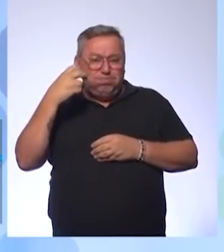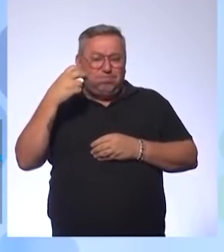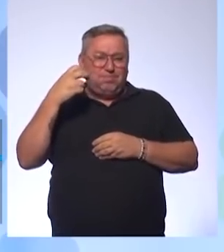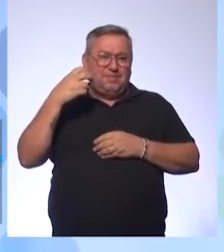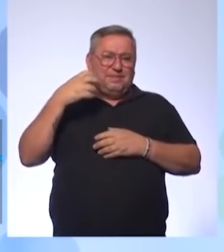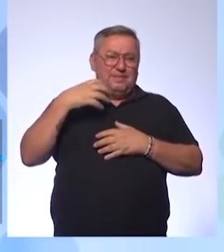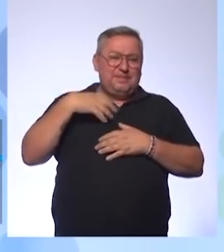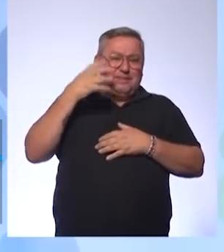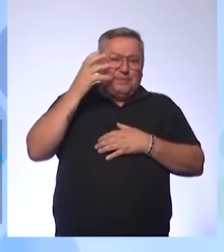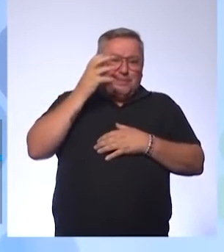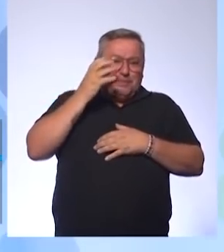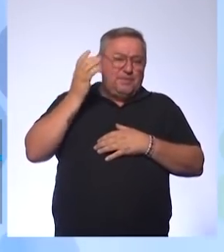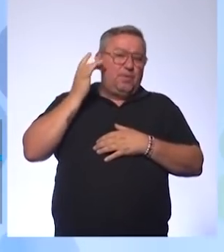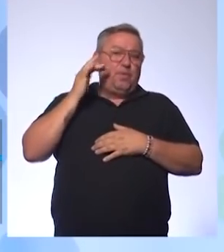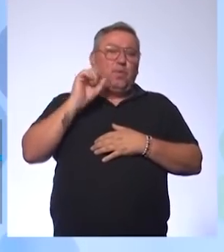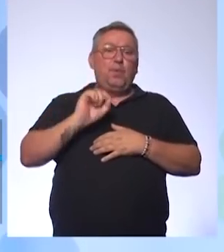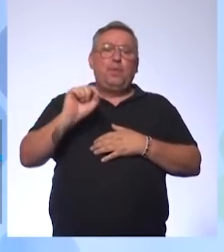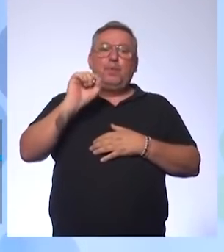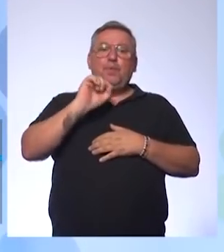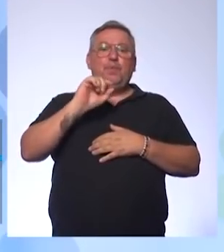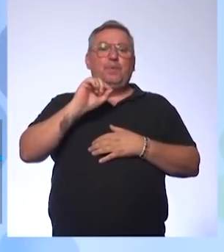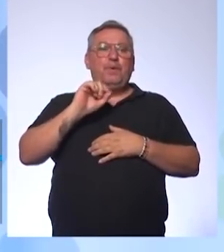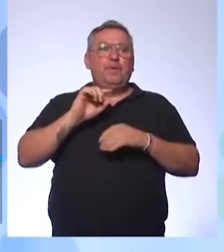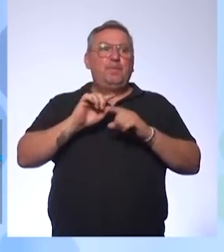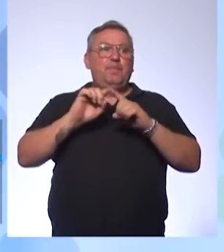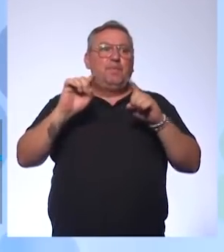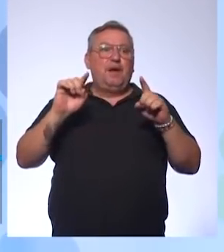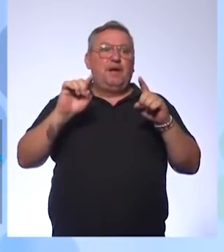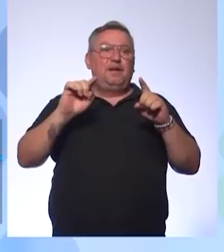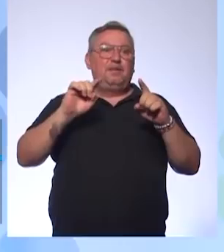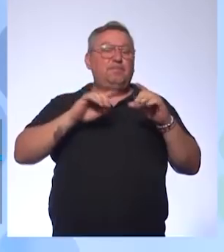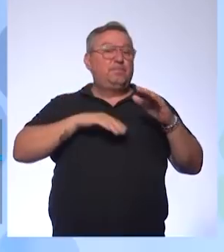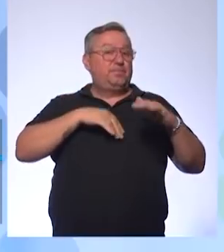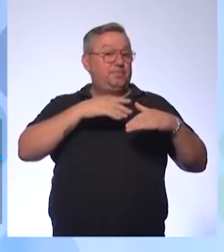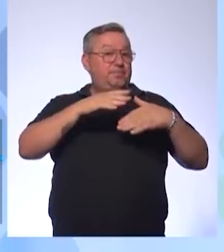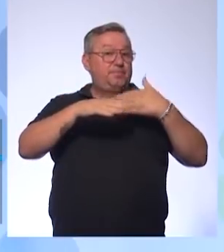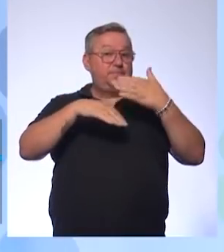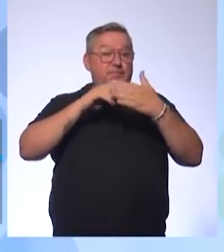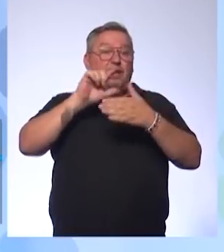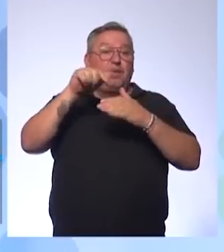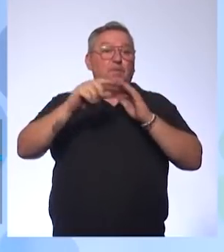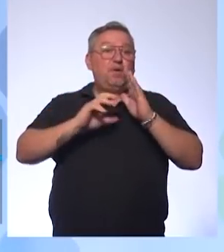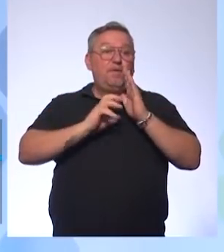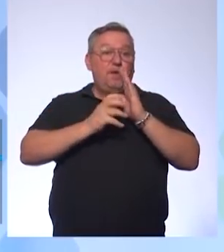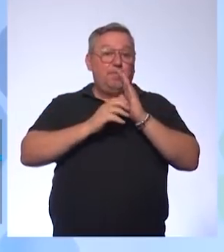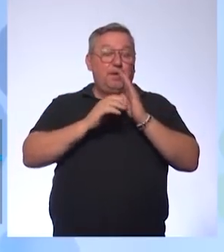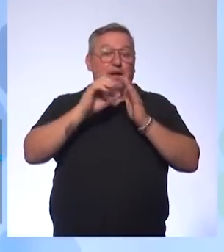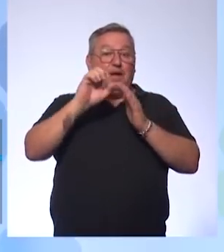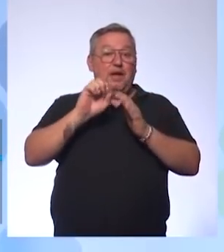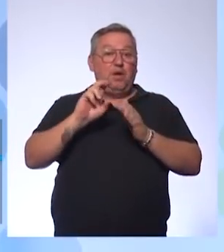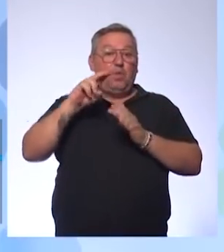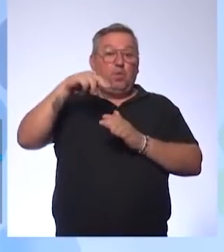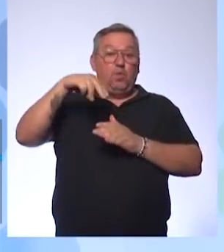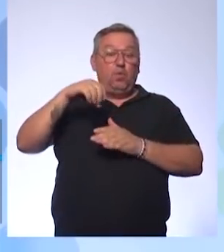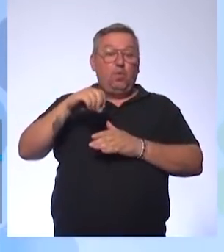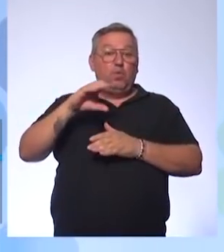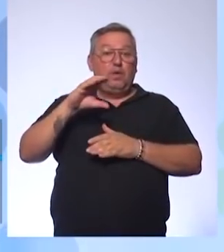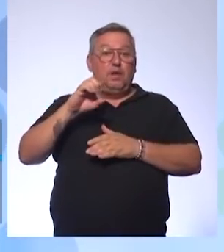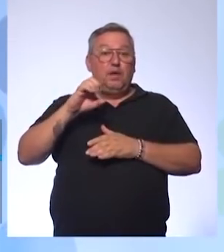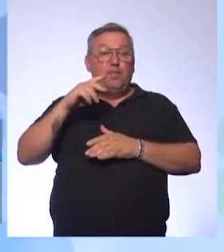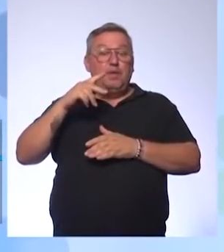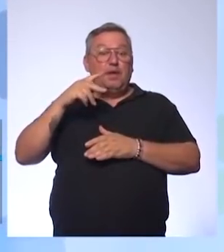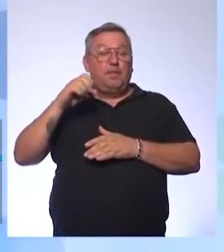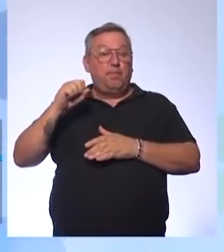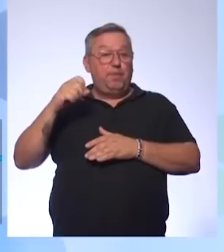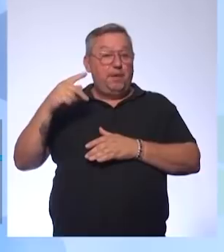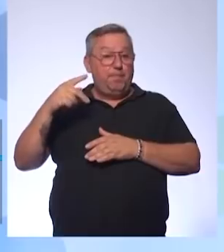receio, não sabiam exatamente o que era. Mas aí, ao longo do tempo, depois daquela ferramenta, eu no CMSP, nós recebemos